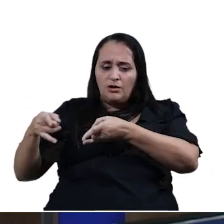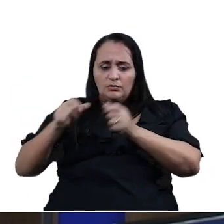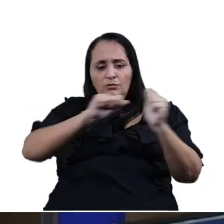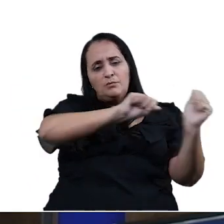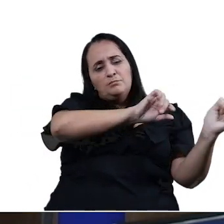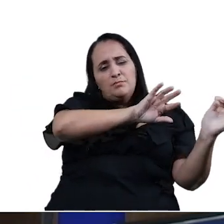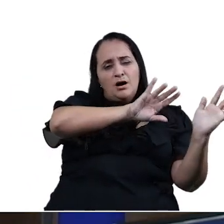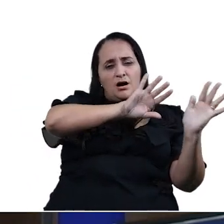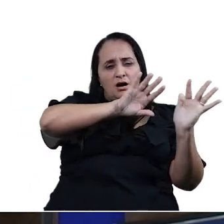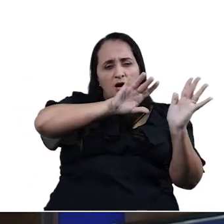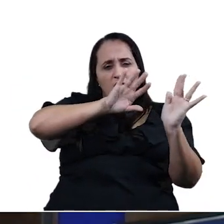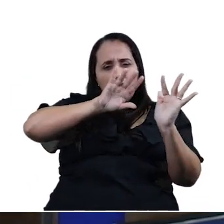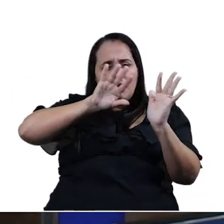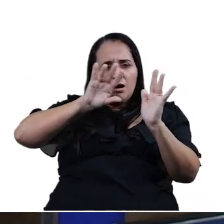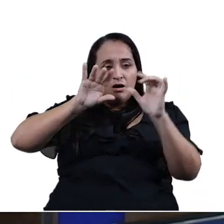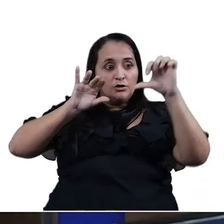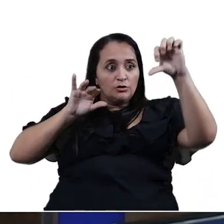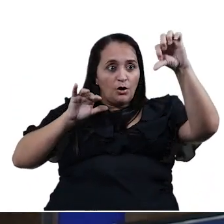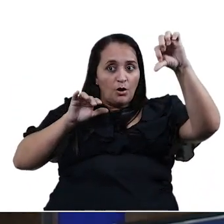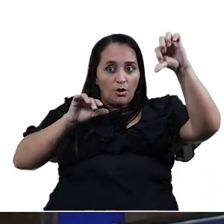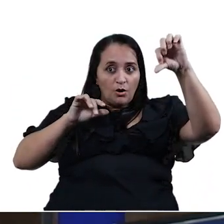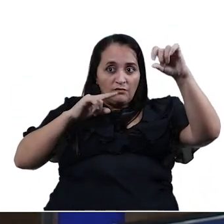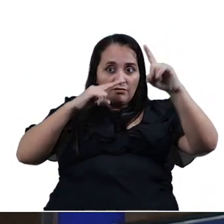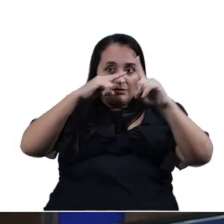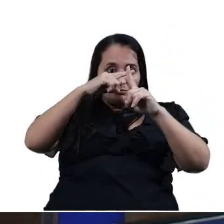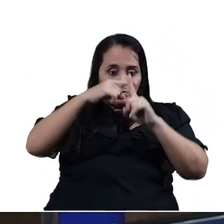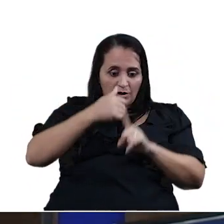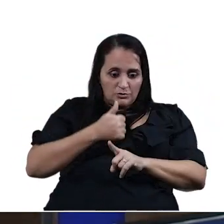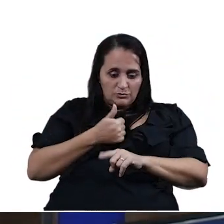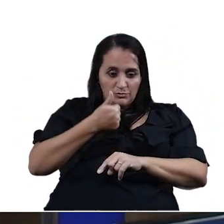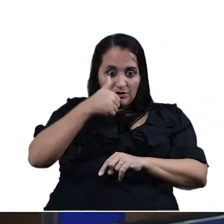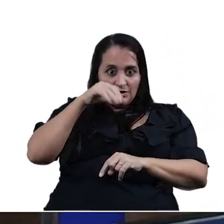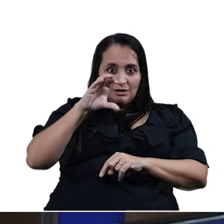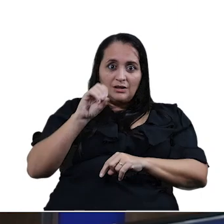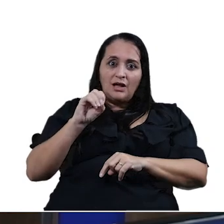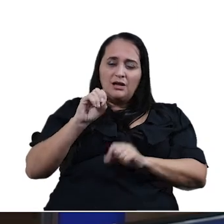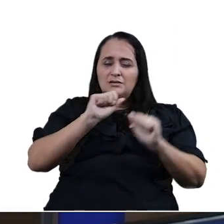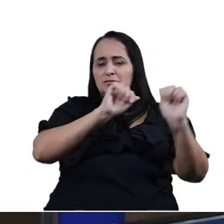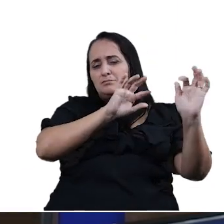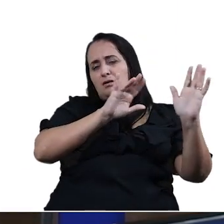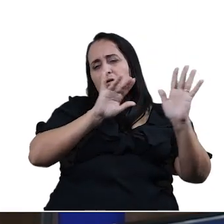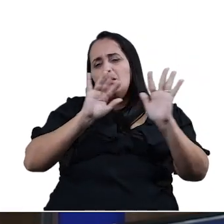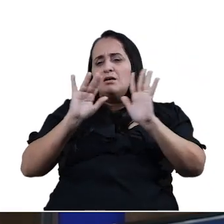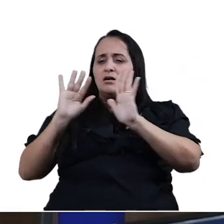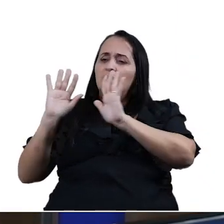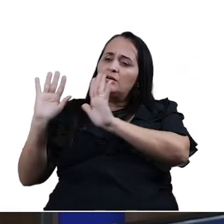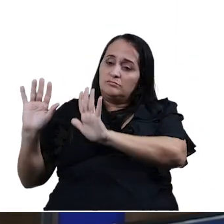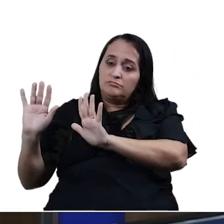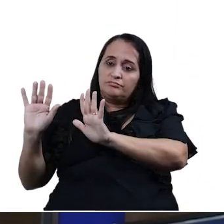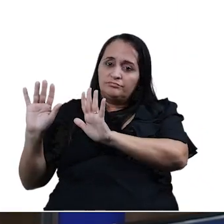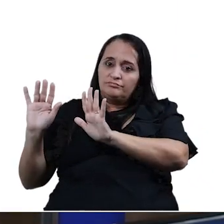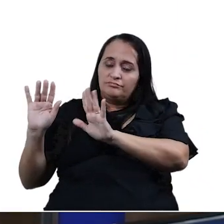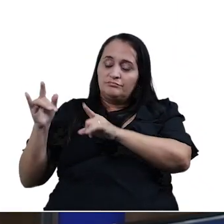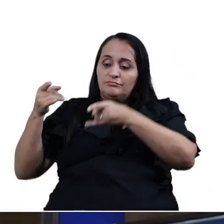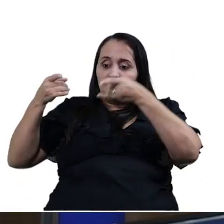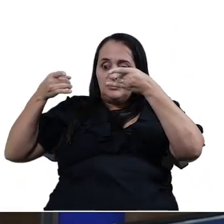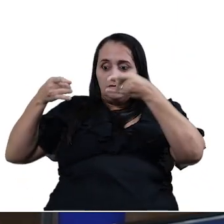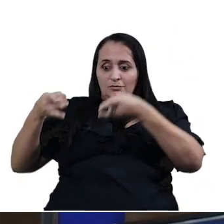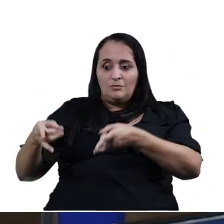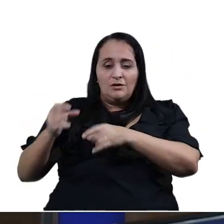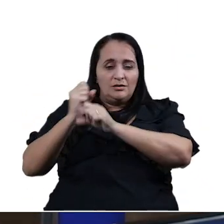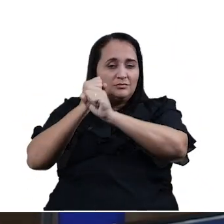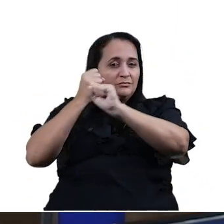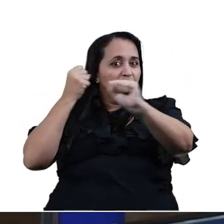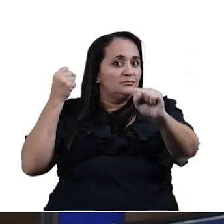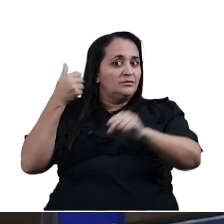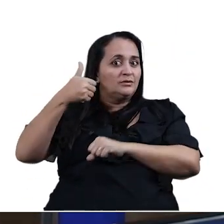todo mundo para lá, juntou, tinha 9, foi com mais um, juntou 10. O quarto das dezenas com